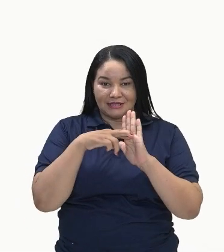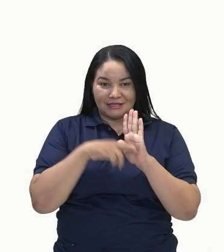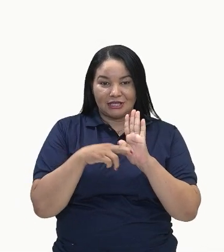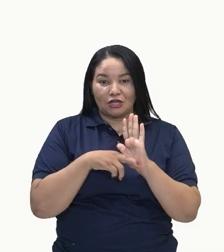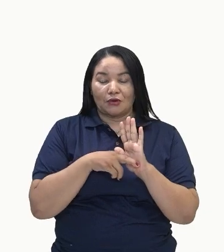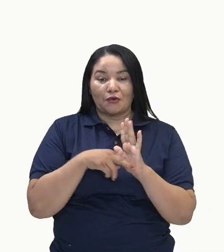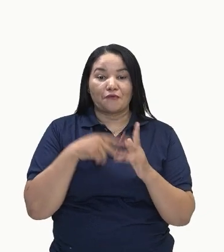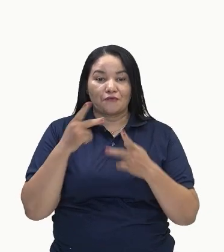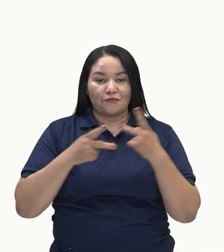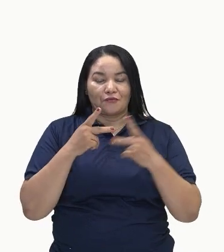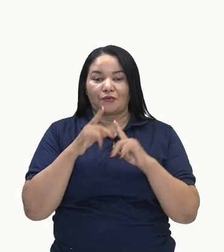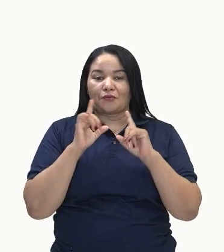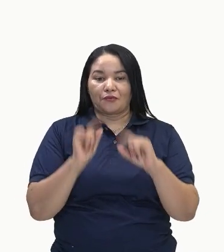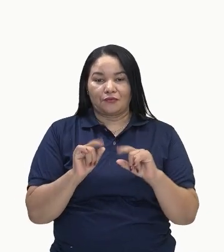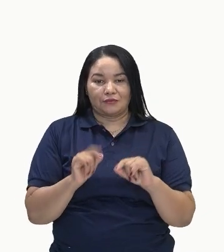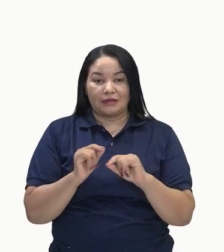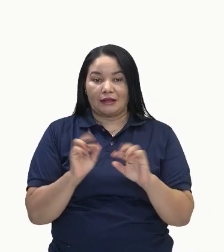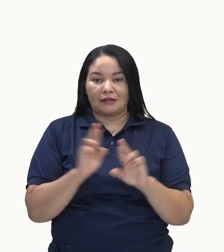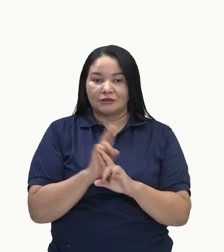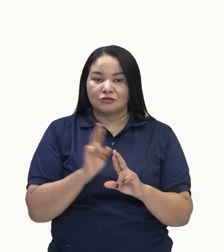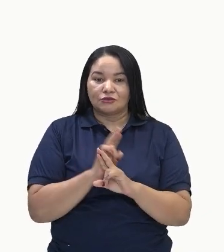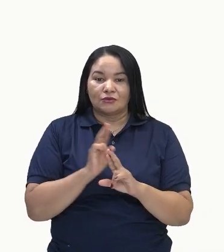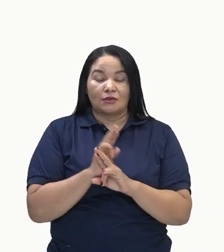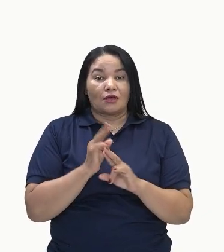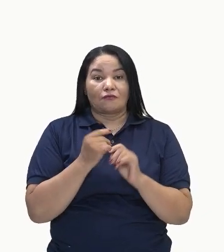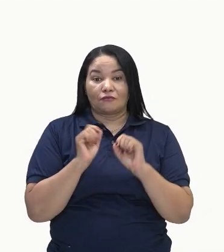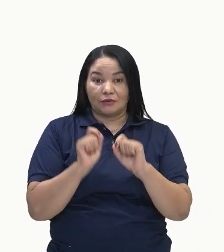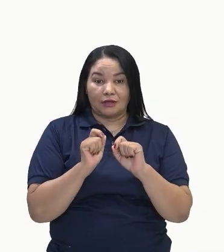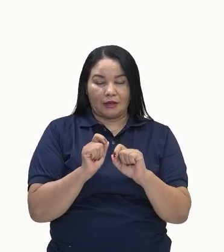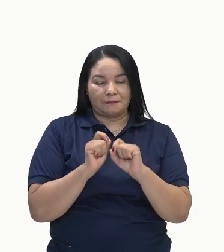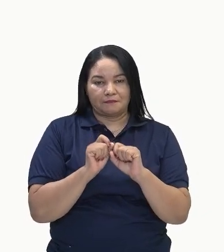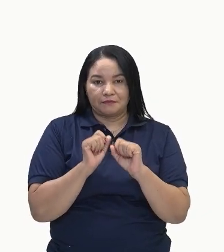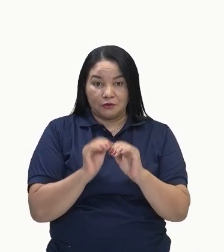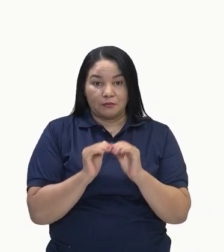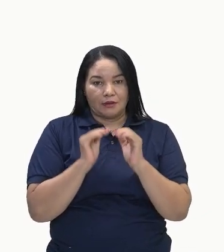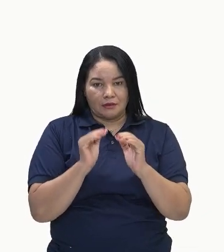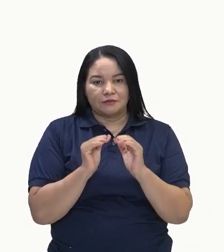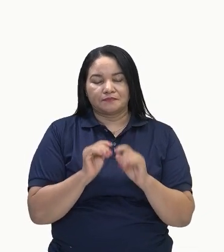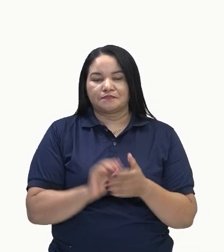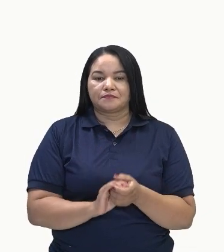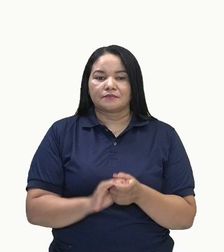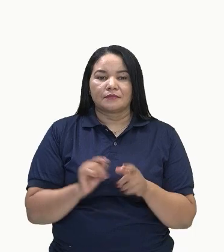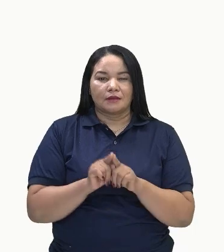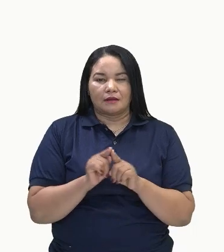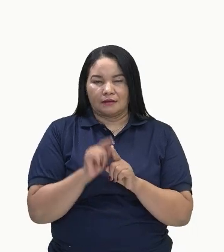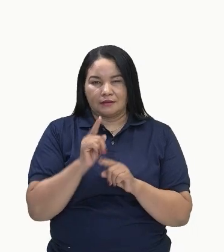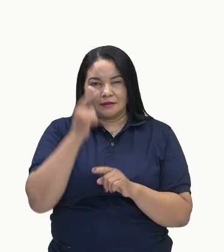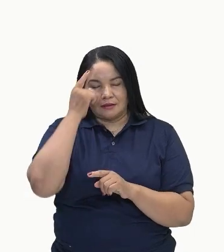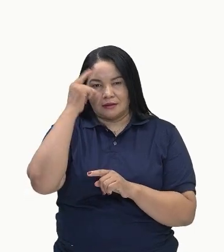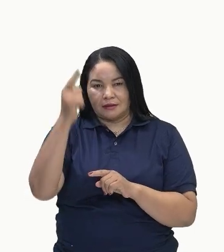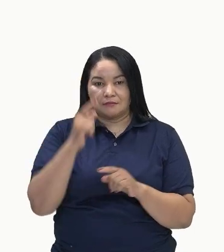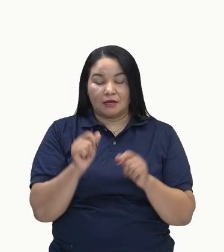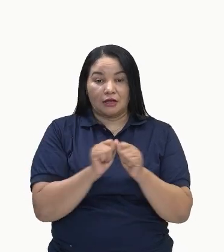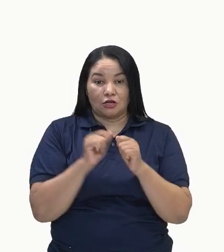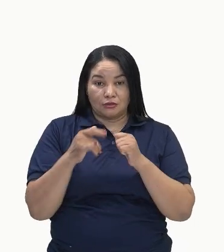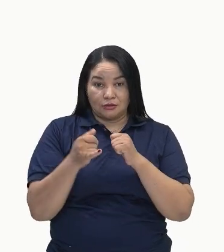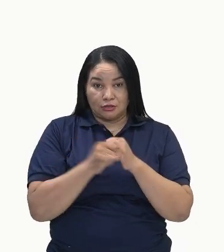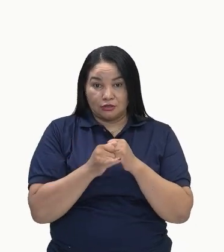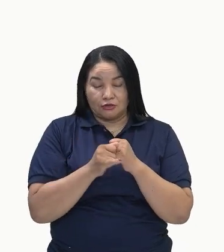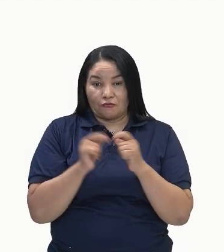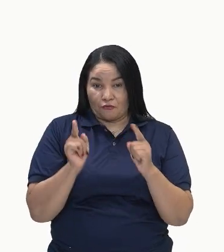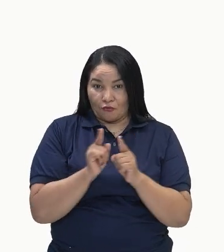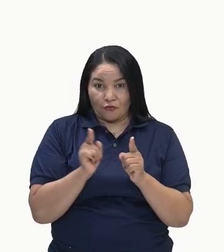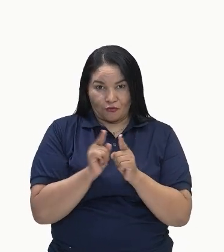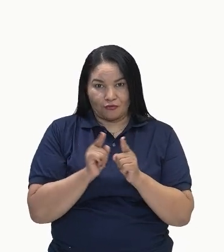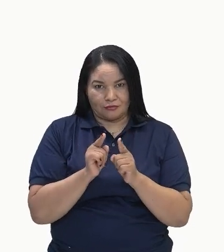pronúncia relacionado à formação do superlativo. Então, se o meu adjetivo curto, lembrando que eu estou falando aqui inicialmente de adjetivos